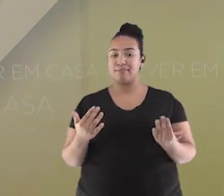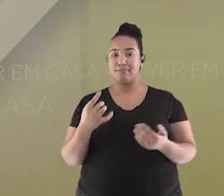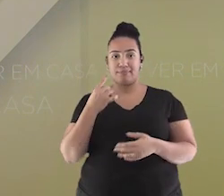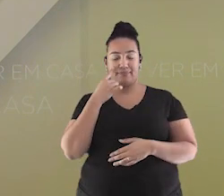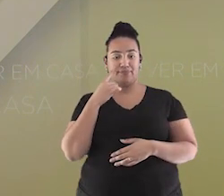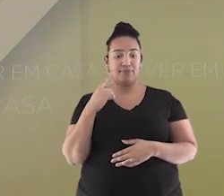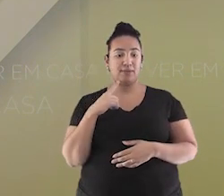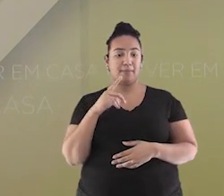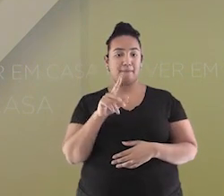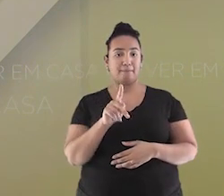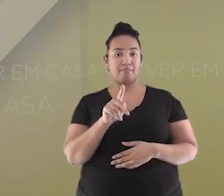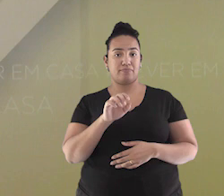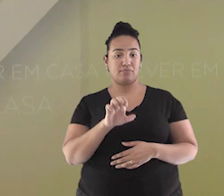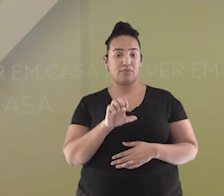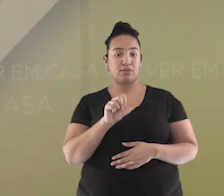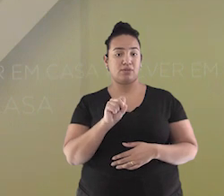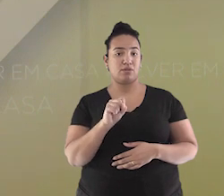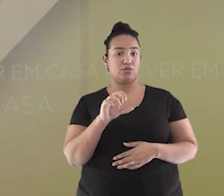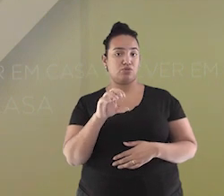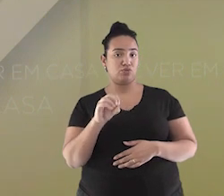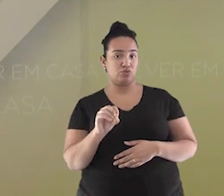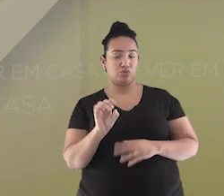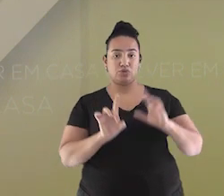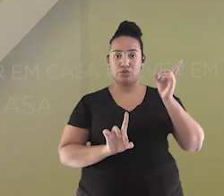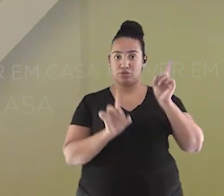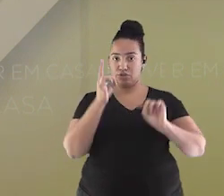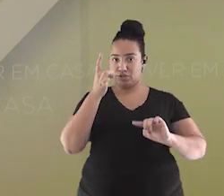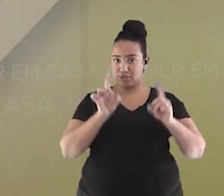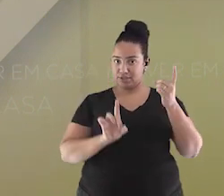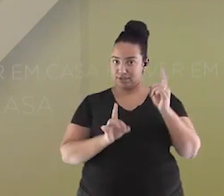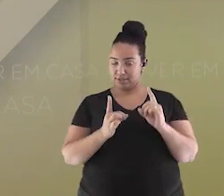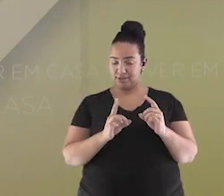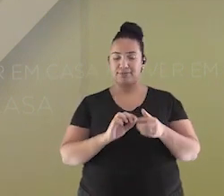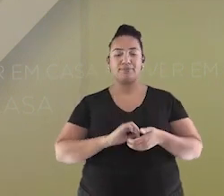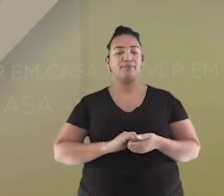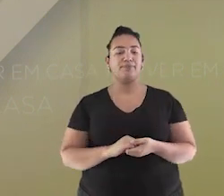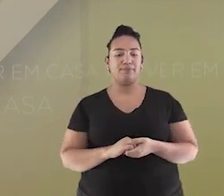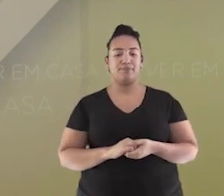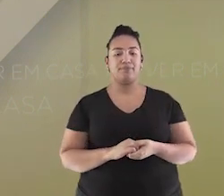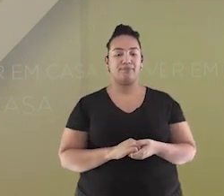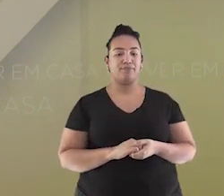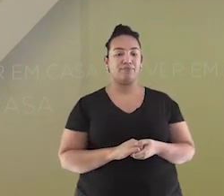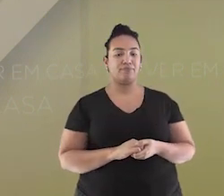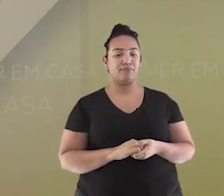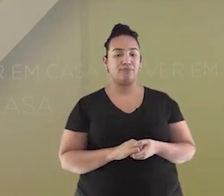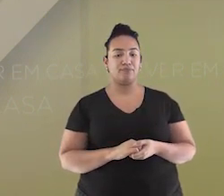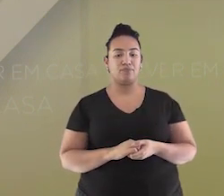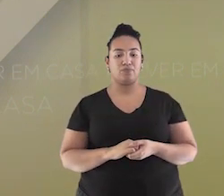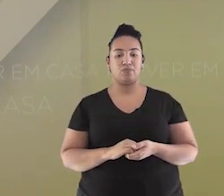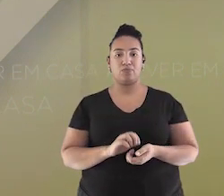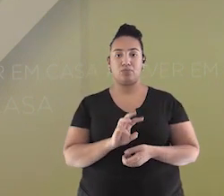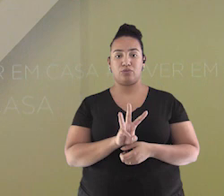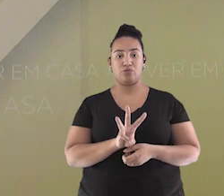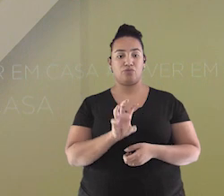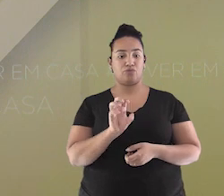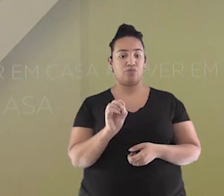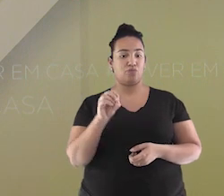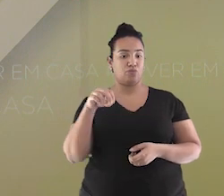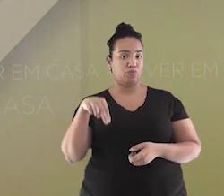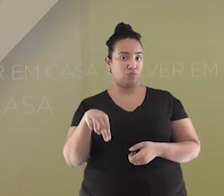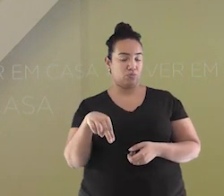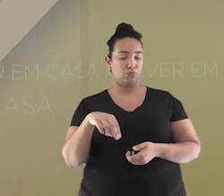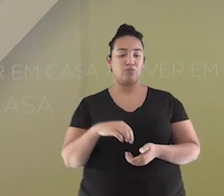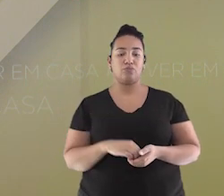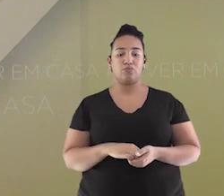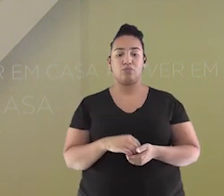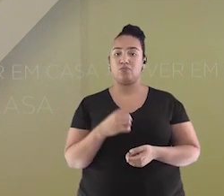o peso chileno, a moeda utilizada no Chile. E aqui nós temos o won. E